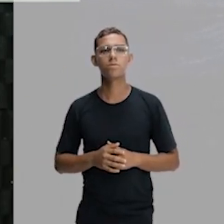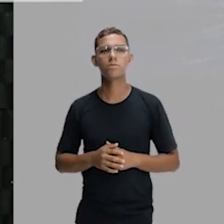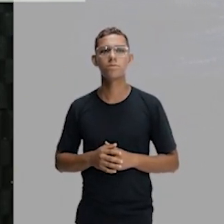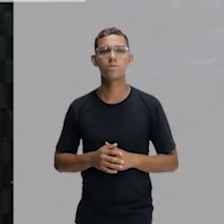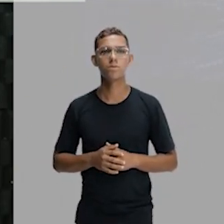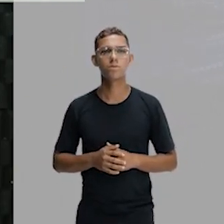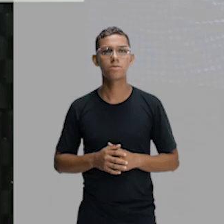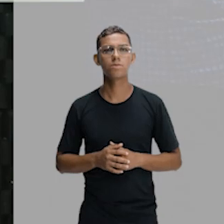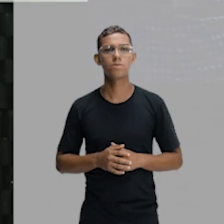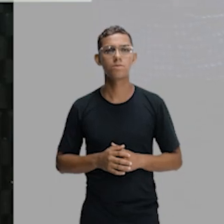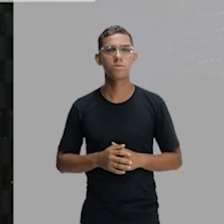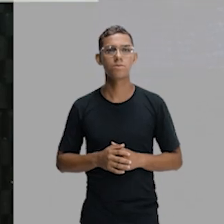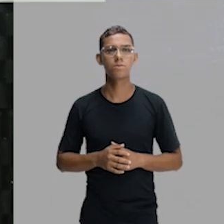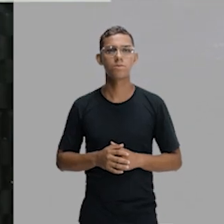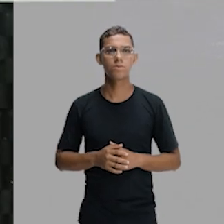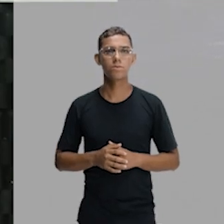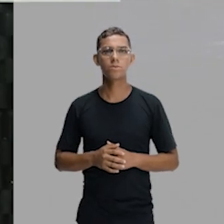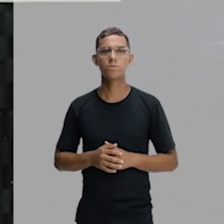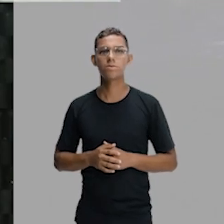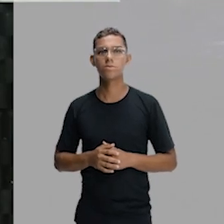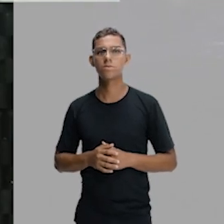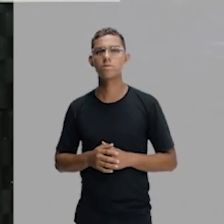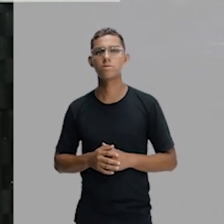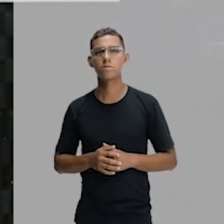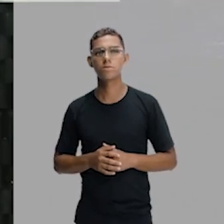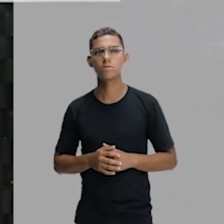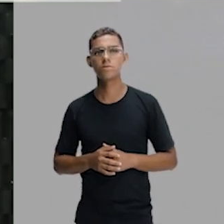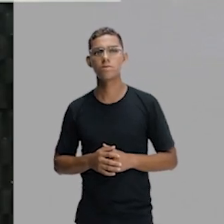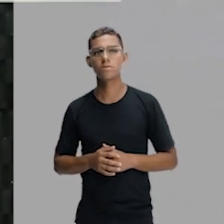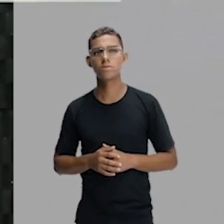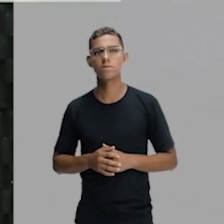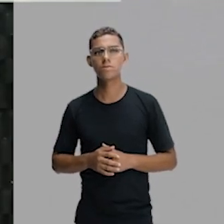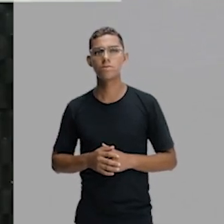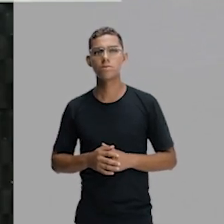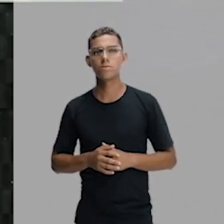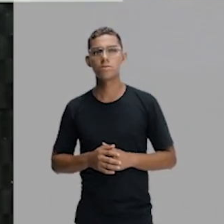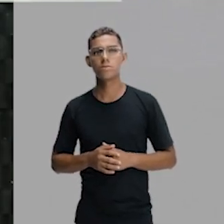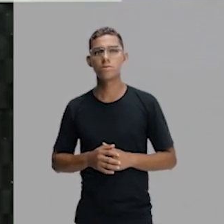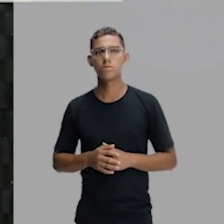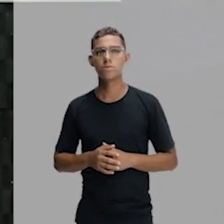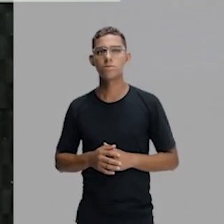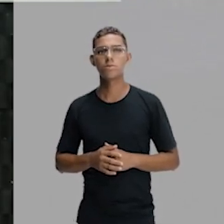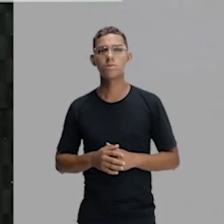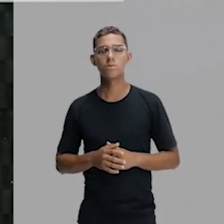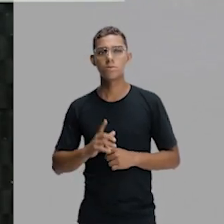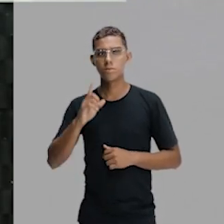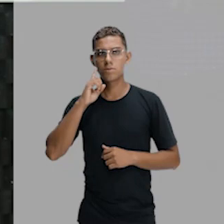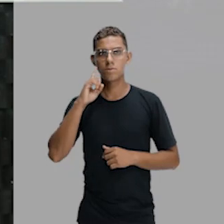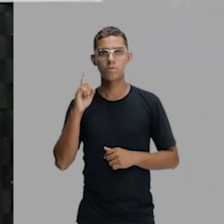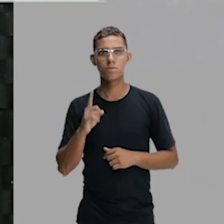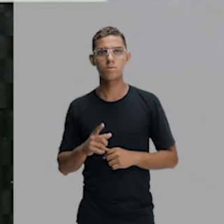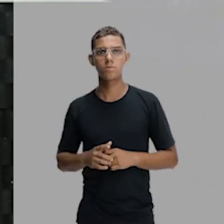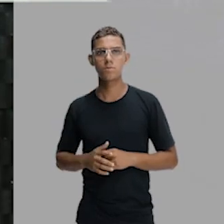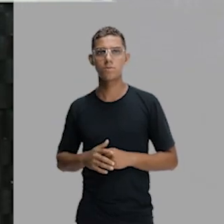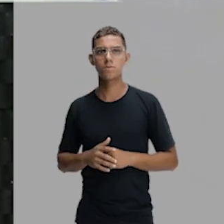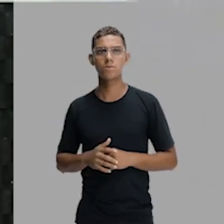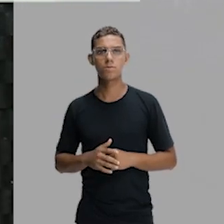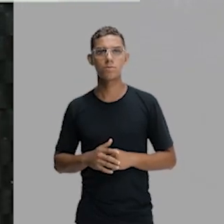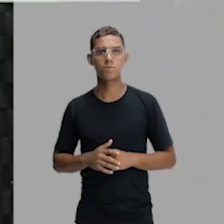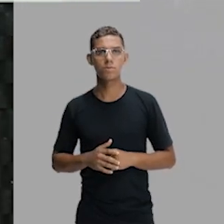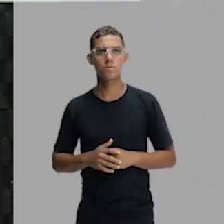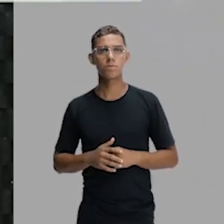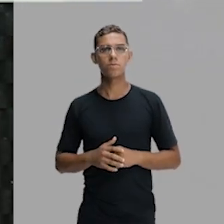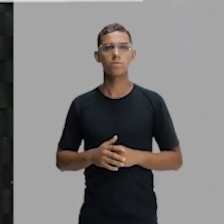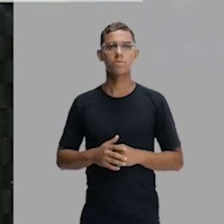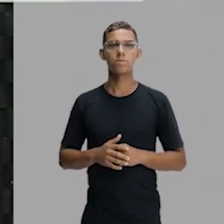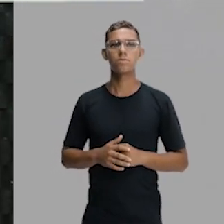Azinho e cruzo com Azão, Azinho, eu vou fazer aqui, ó, vou usar as flechinhas para poder a gente fazer o cruzamento, ó. Eu